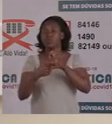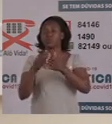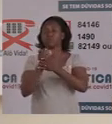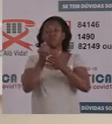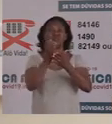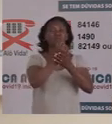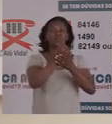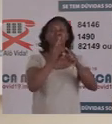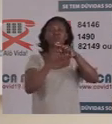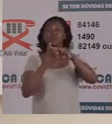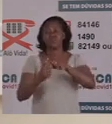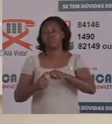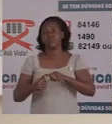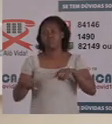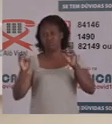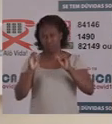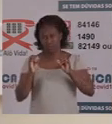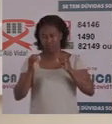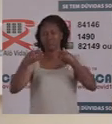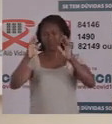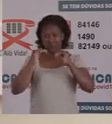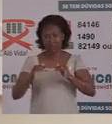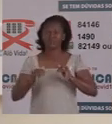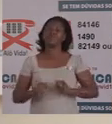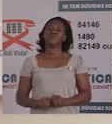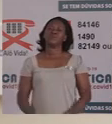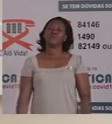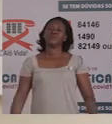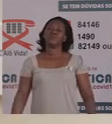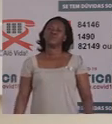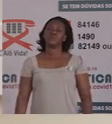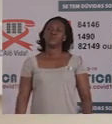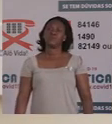positivos. O próximo slide, por favor.